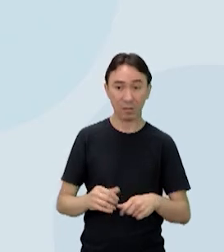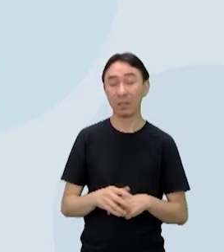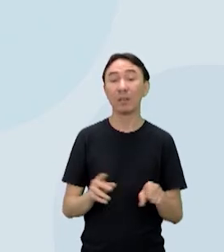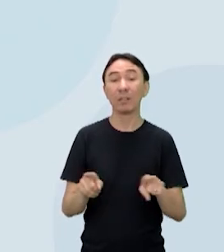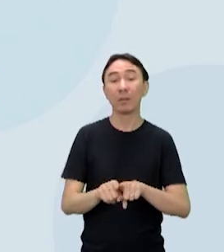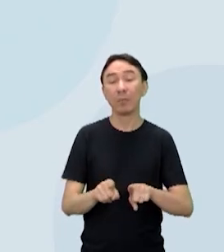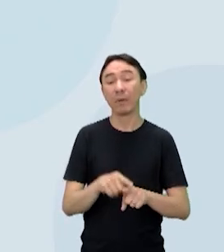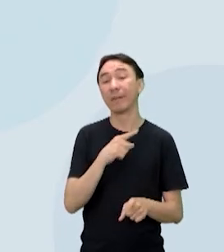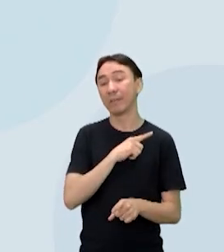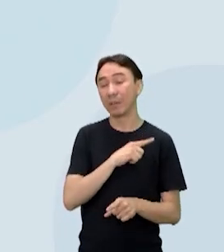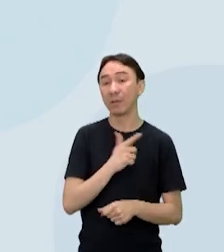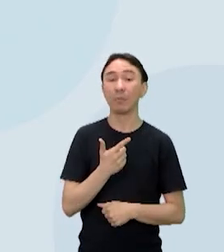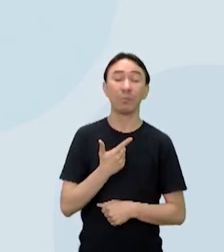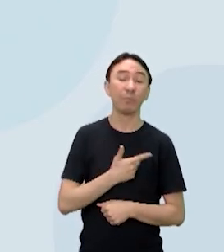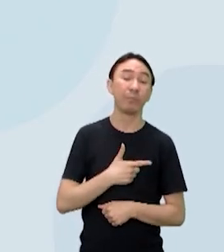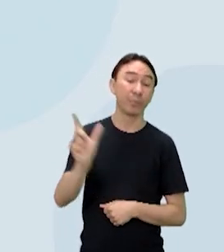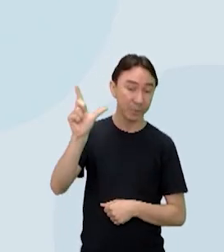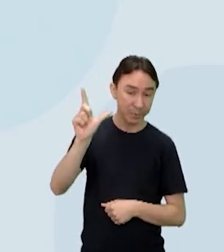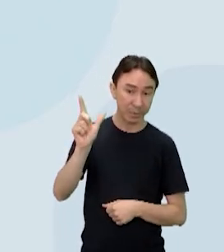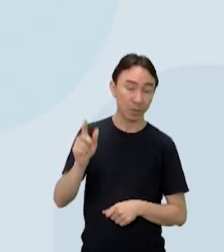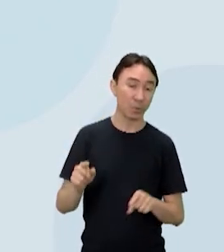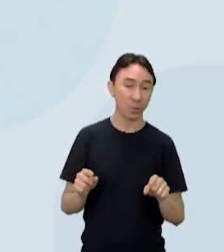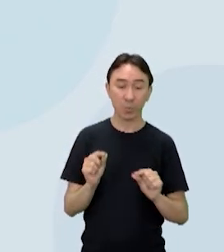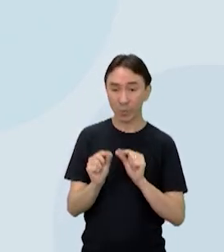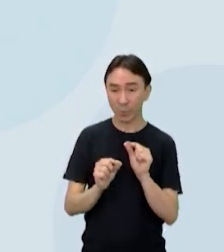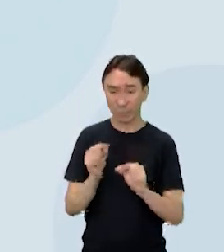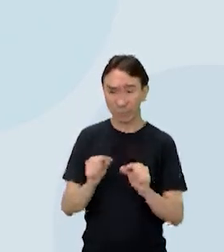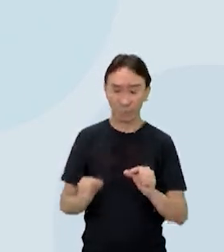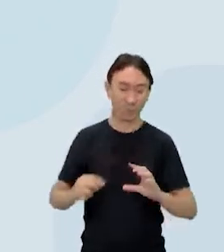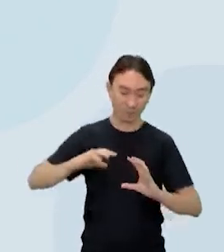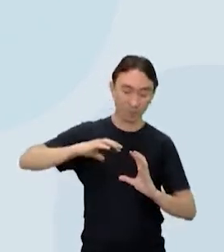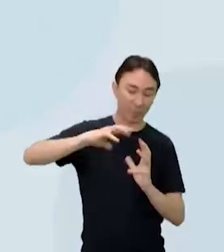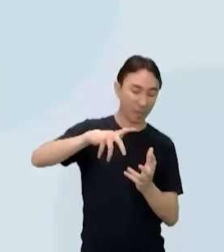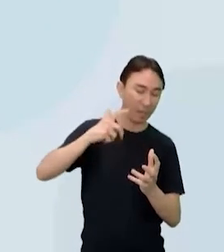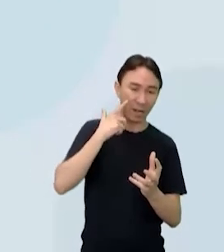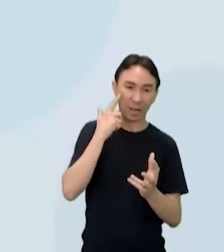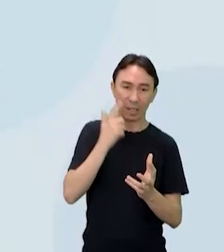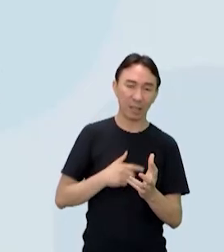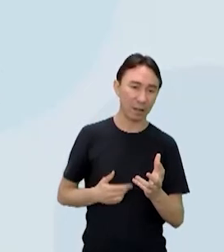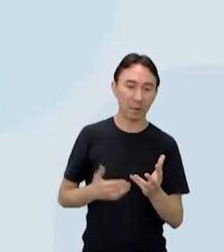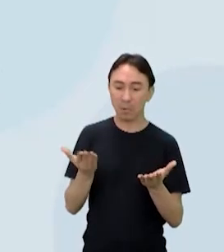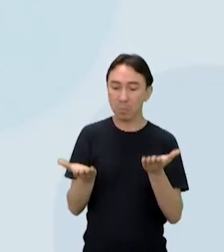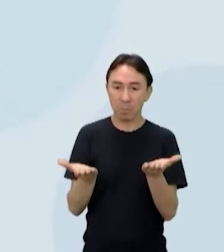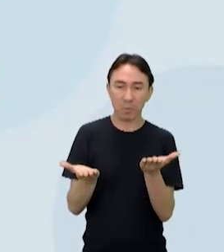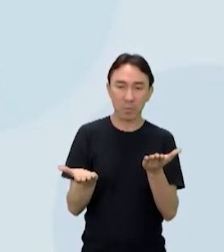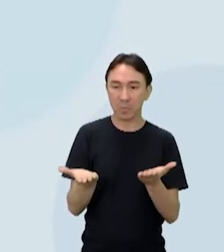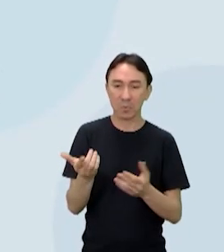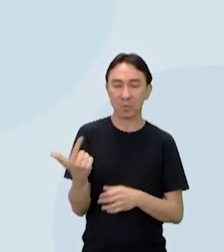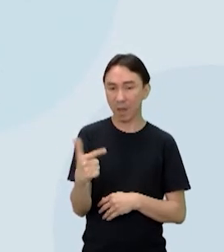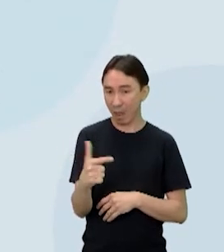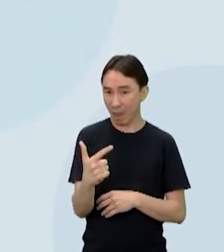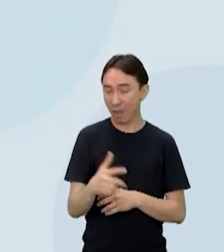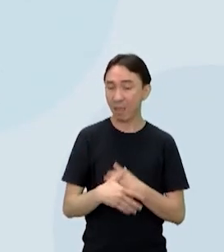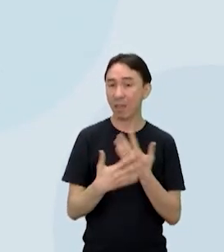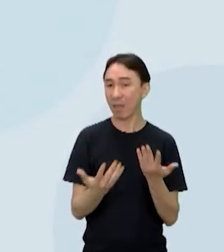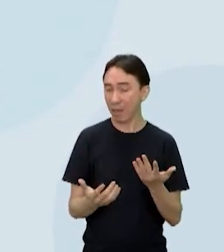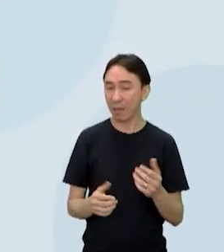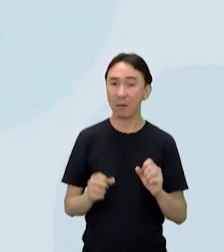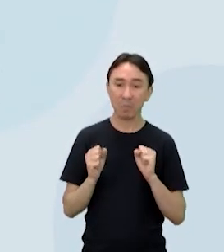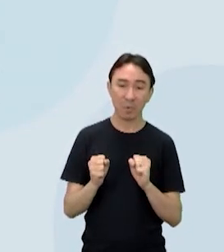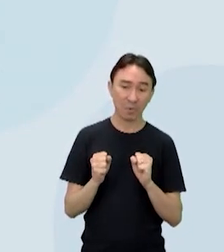teria também, né, através da instabilidade da Terra naquele período, a formação também de